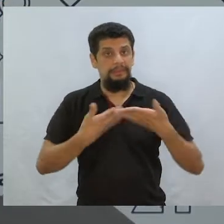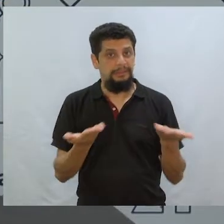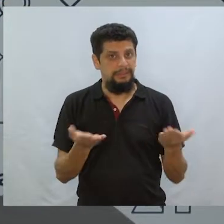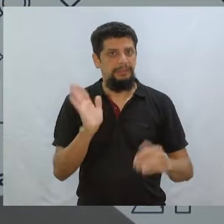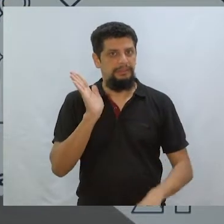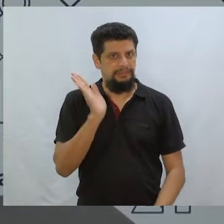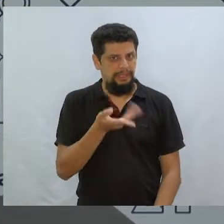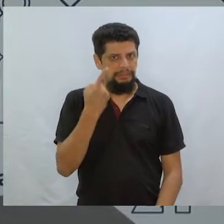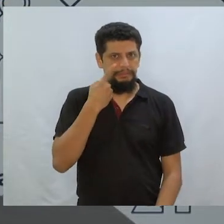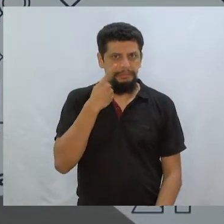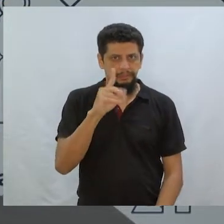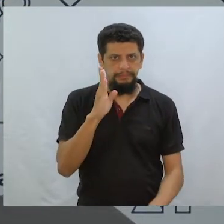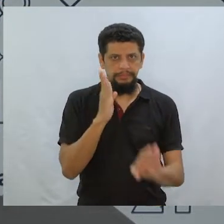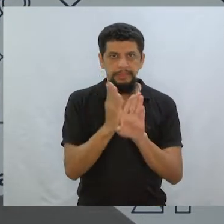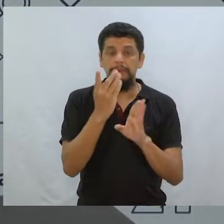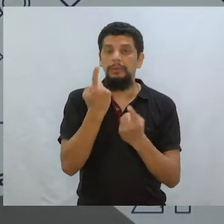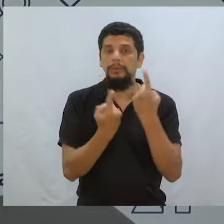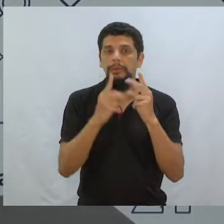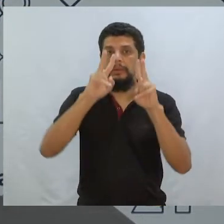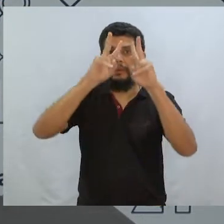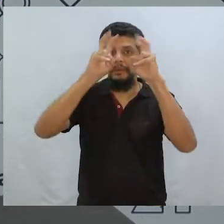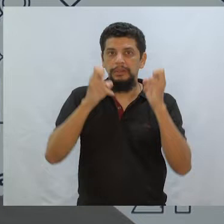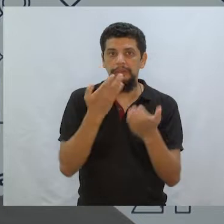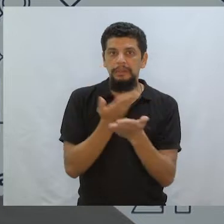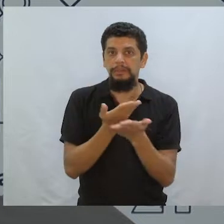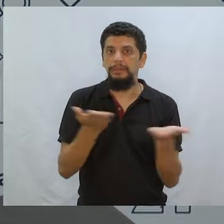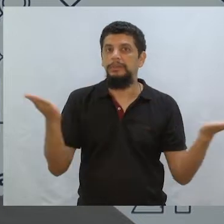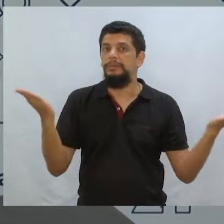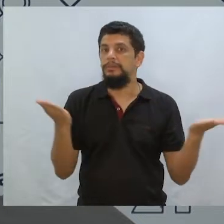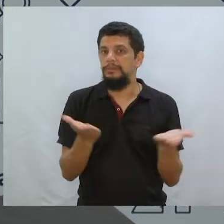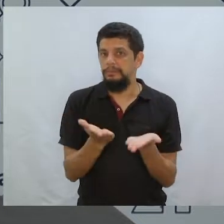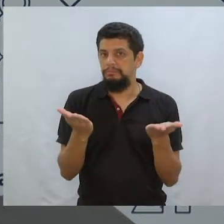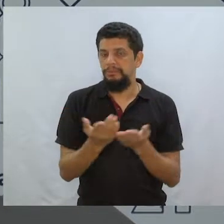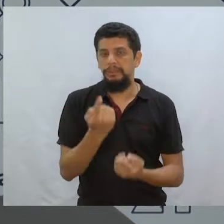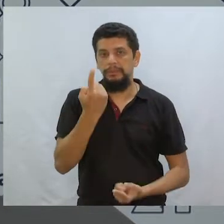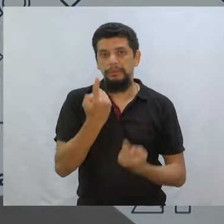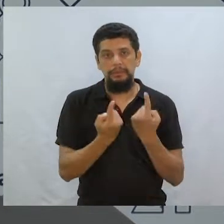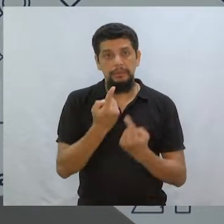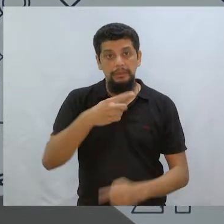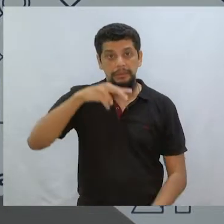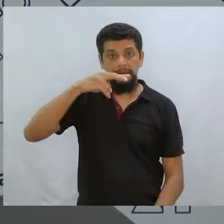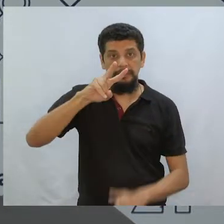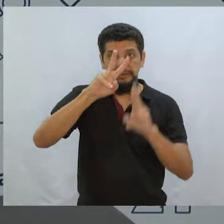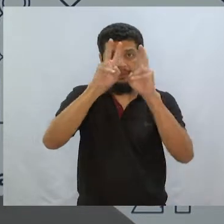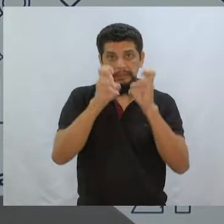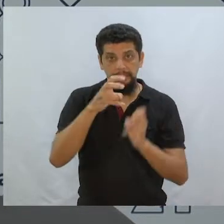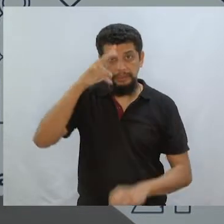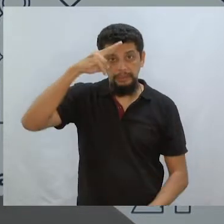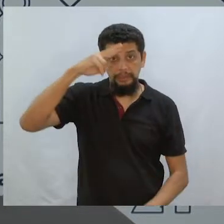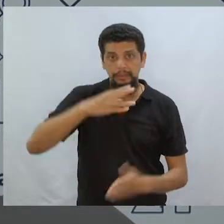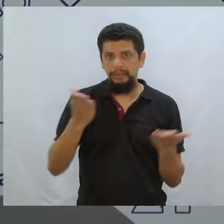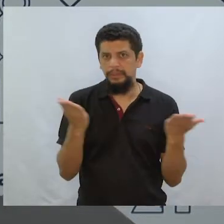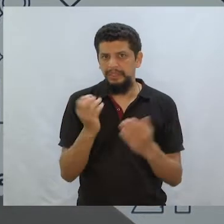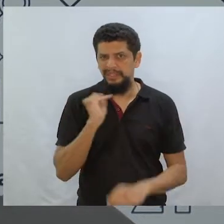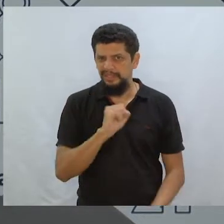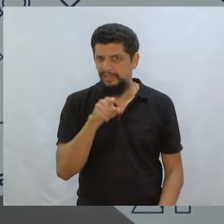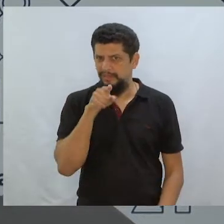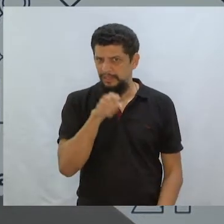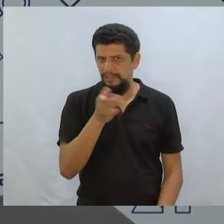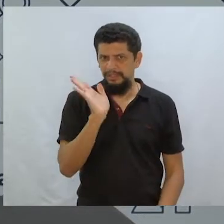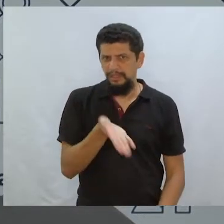Então já descobriu qual é o nosso tema de hoje Qual é o tema da nossa história de hoje o que será será que